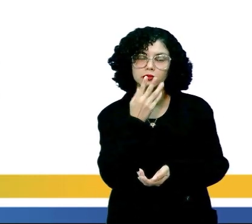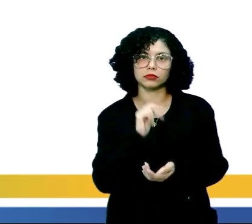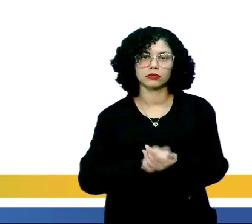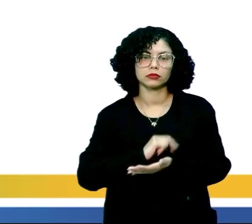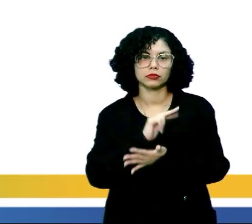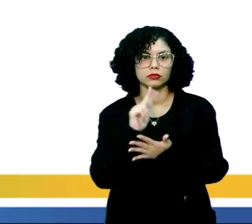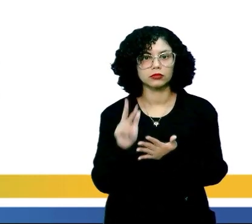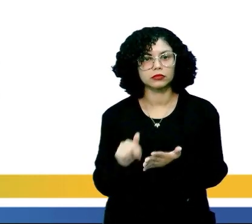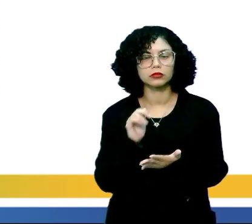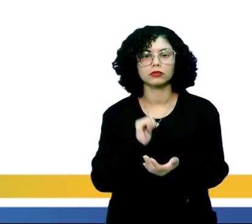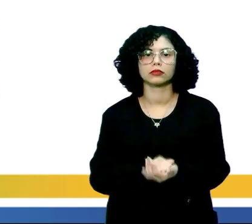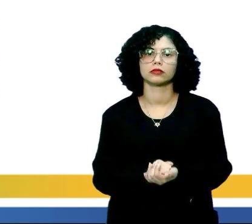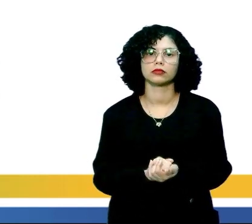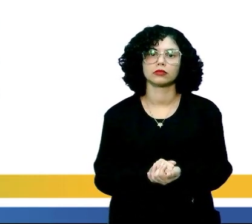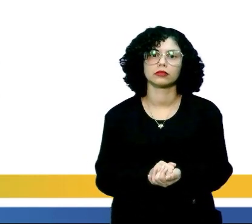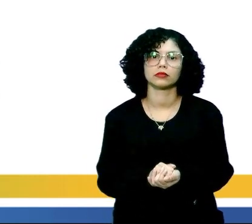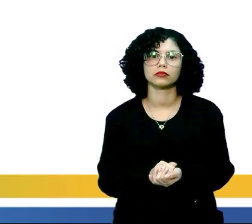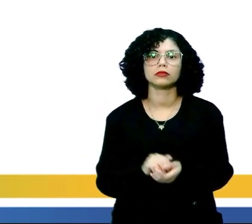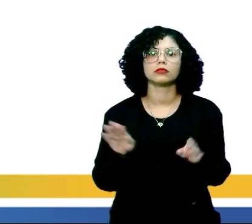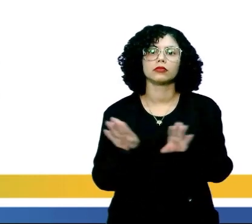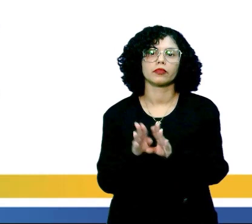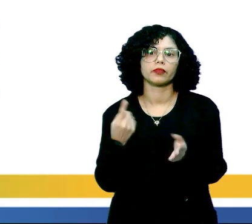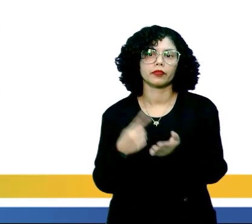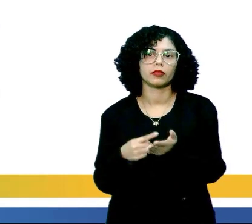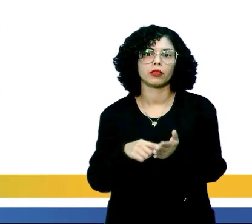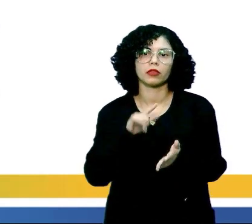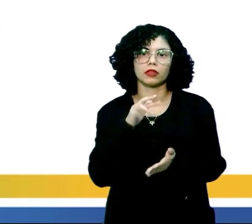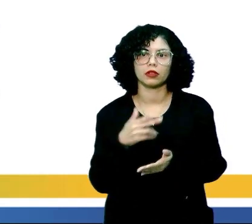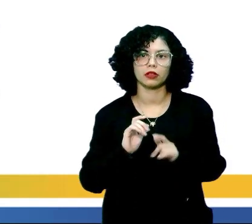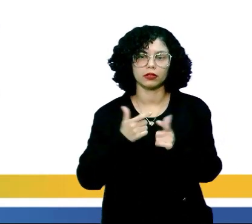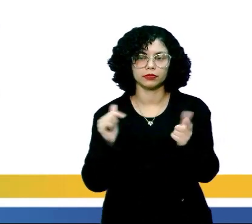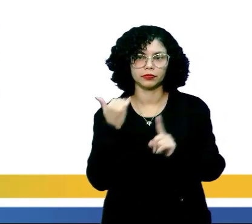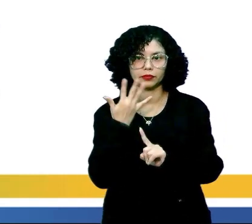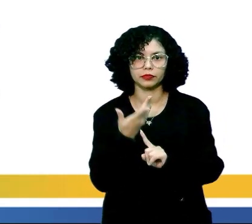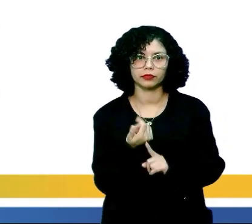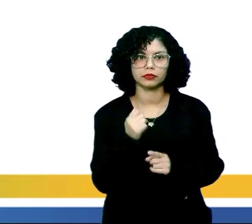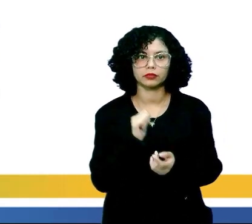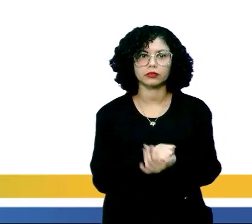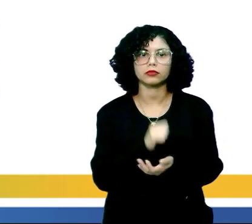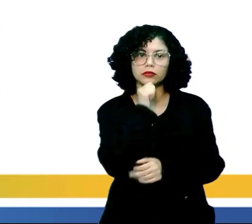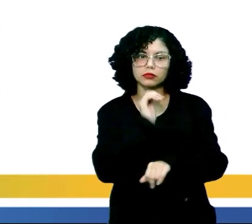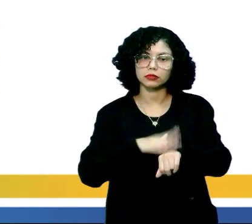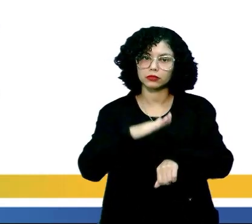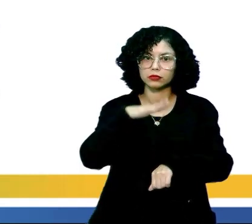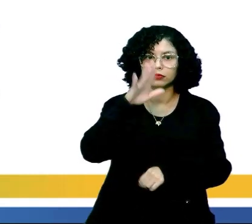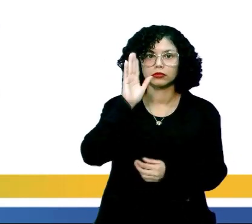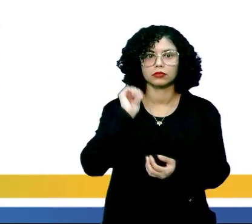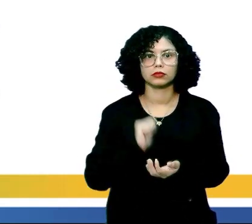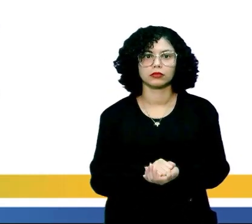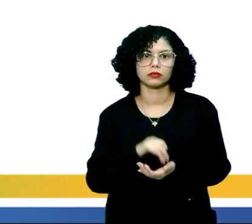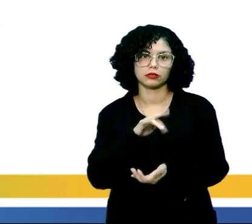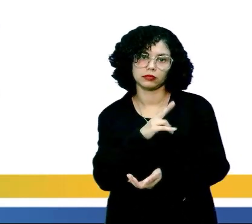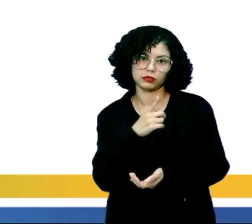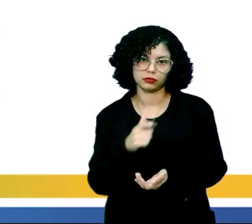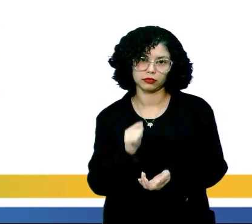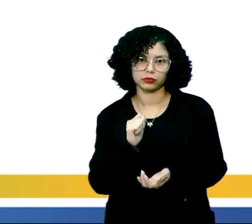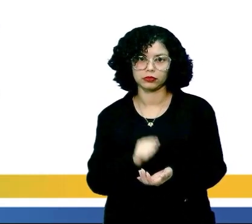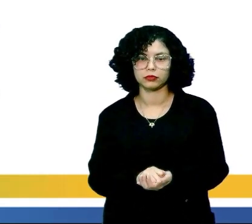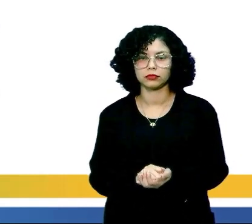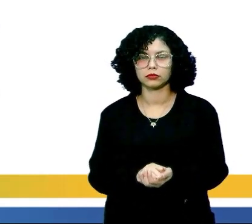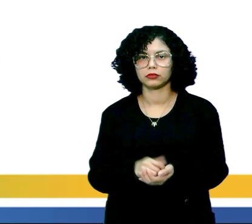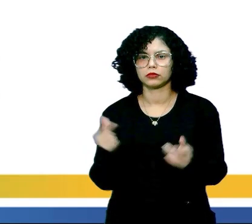de plumas. Eu considerei que este é o luxo do grande artista, atingir o máximo